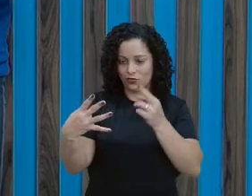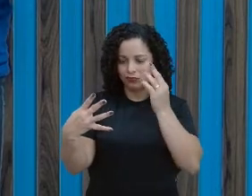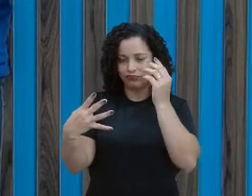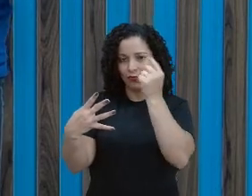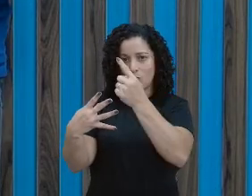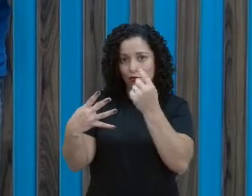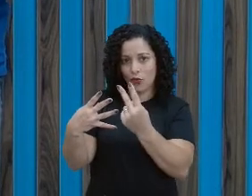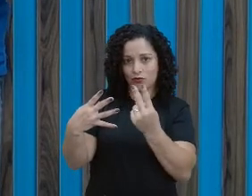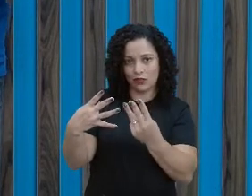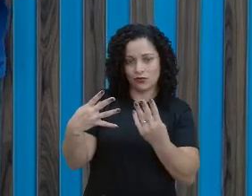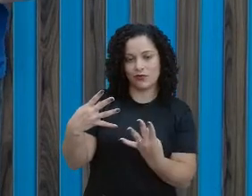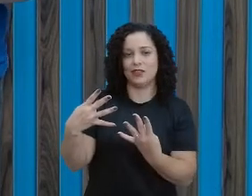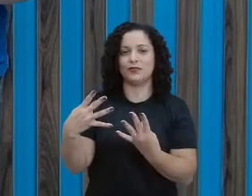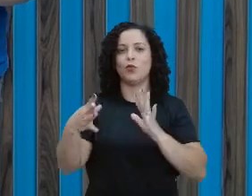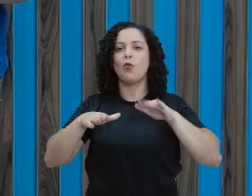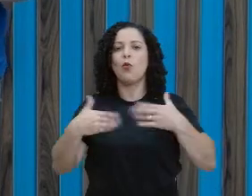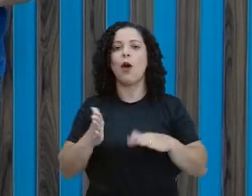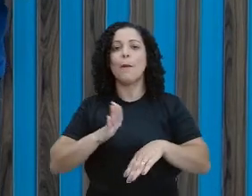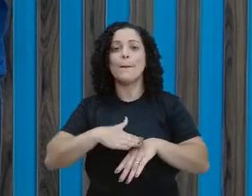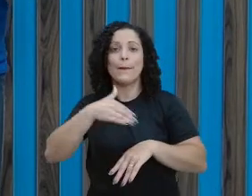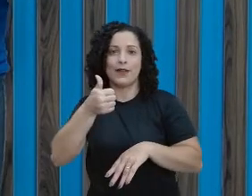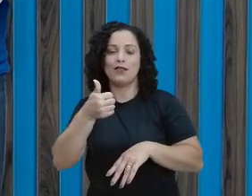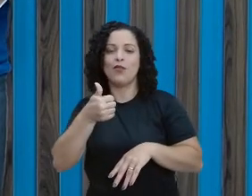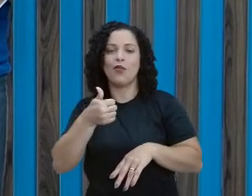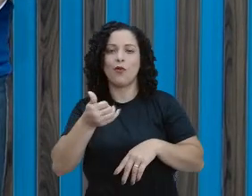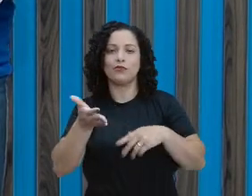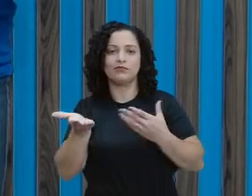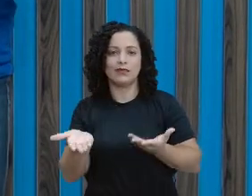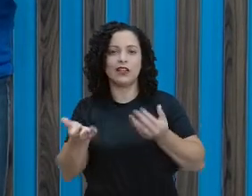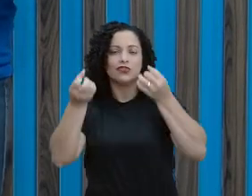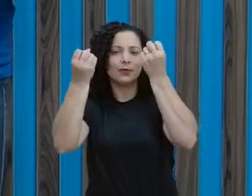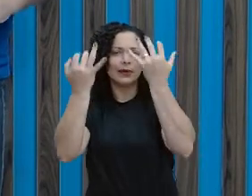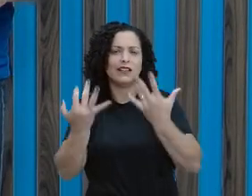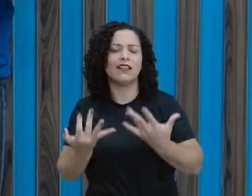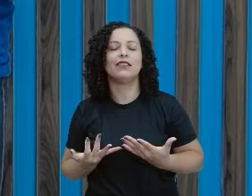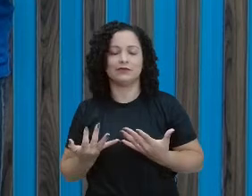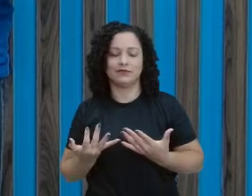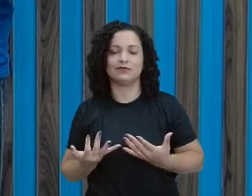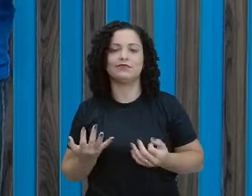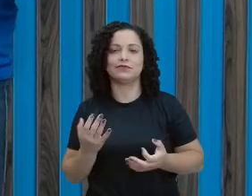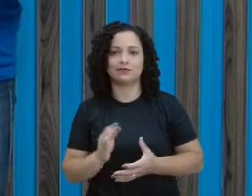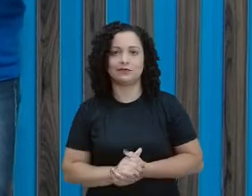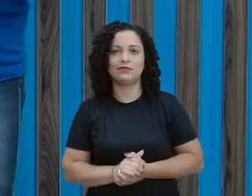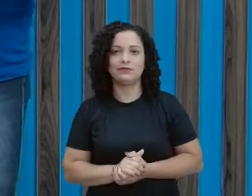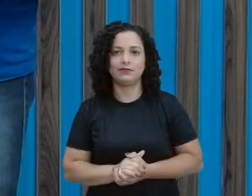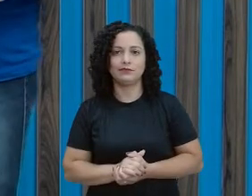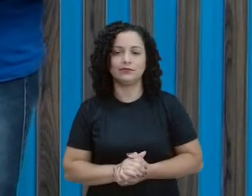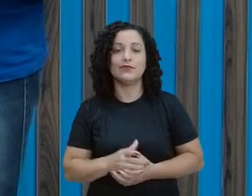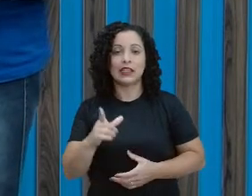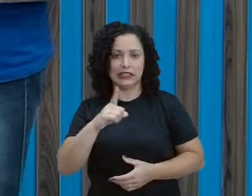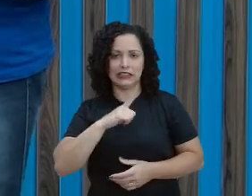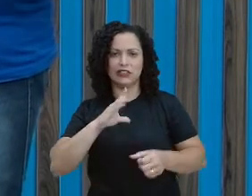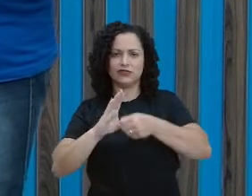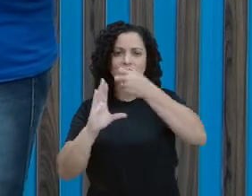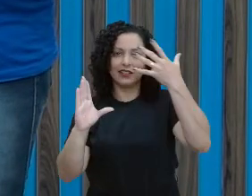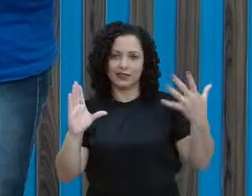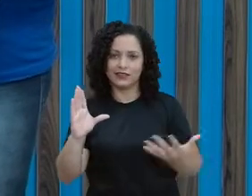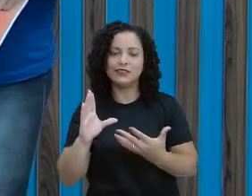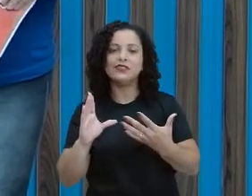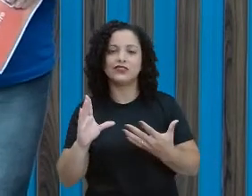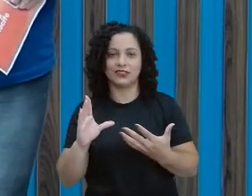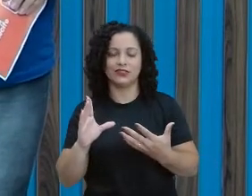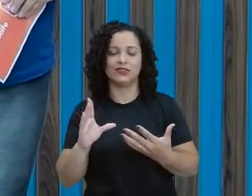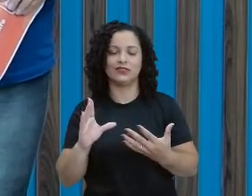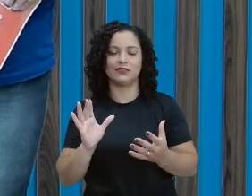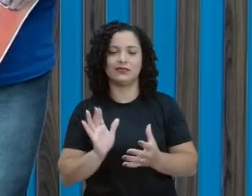entre as 4? Qual a melhor afirmativa que explica isso? Que o indivíduo, ele apresenta essas características a